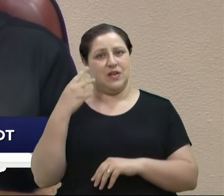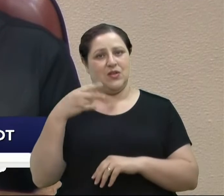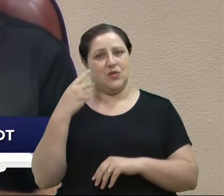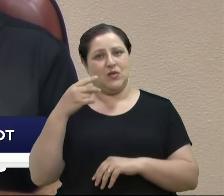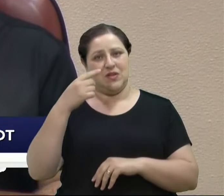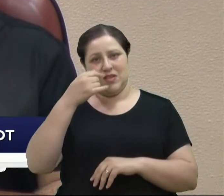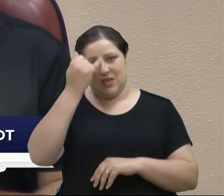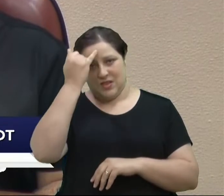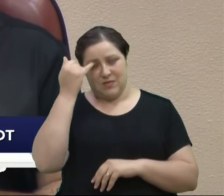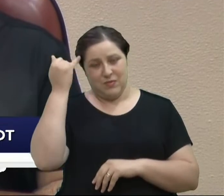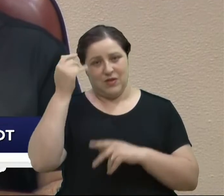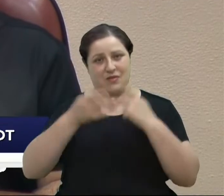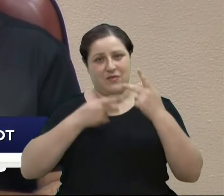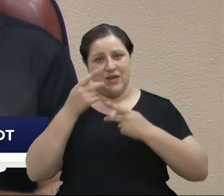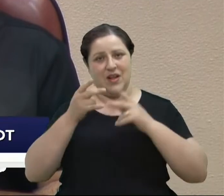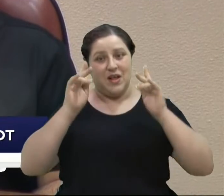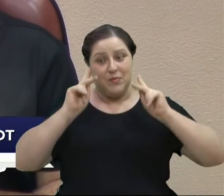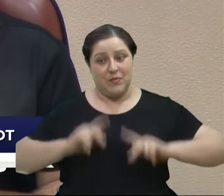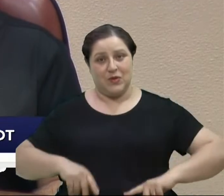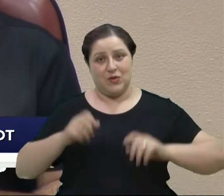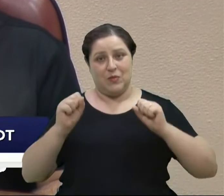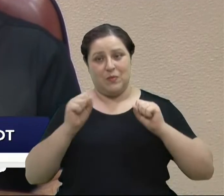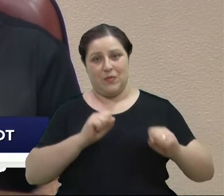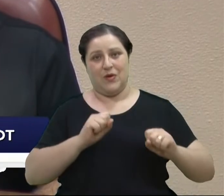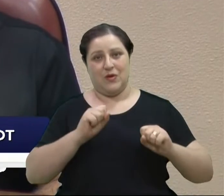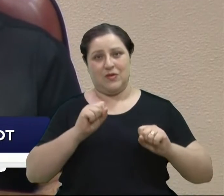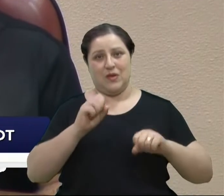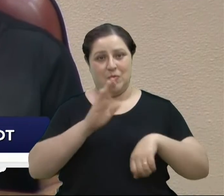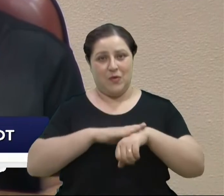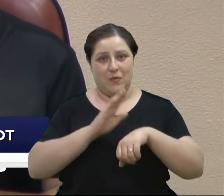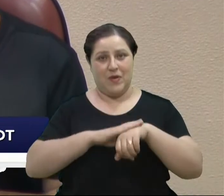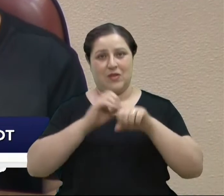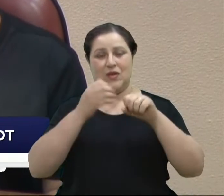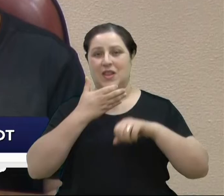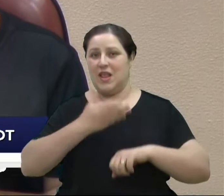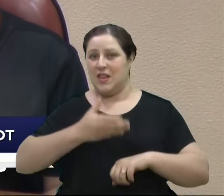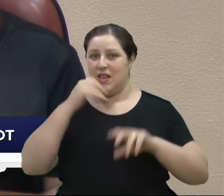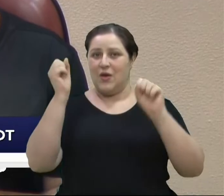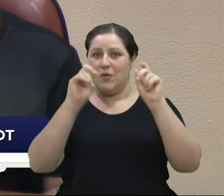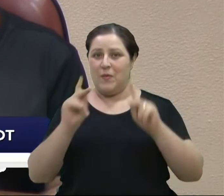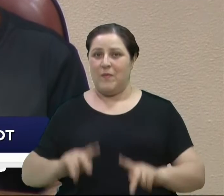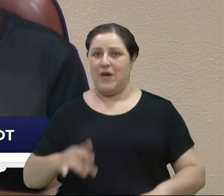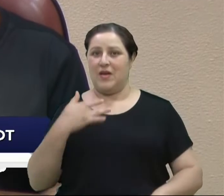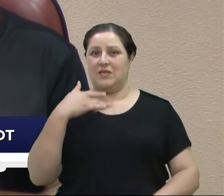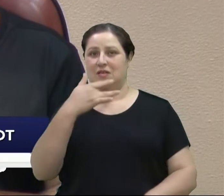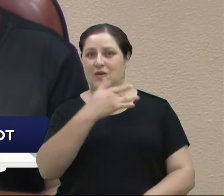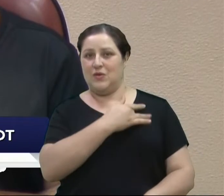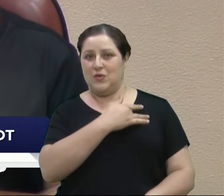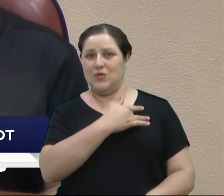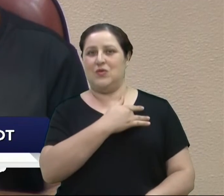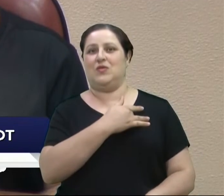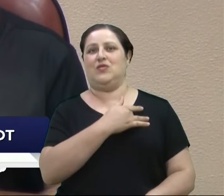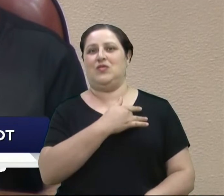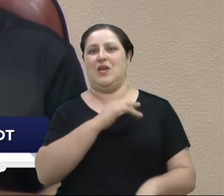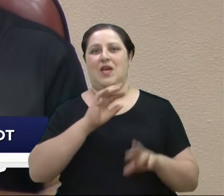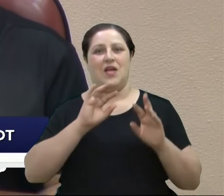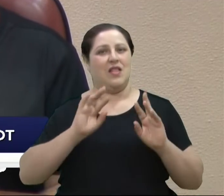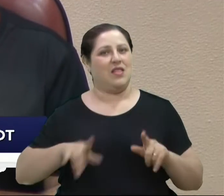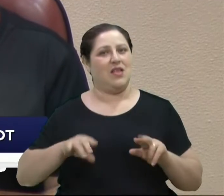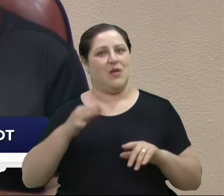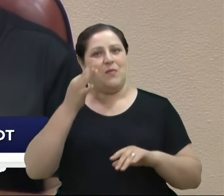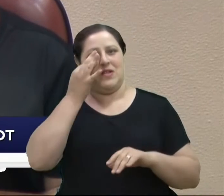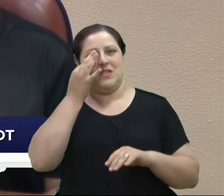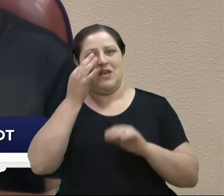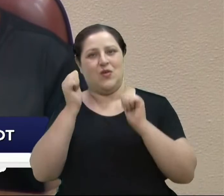D'Ambrosio, que as pessoas possam compartilhar esse momento natalino em paz, em saúde, né? E não presencial com o